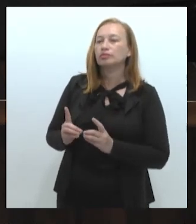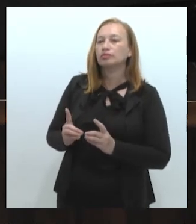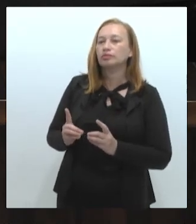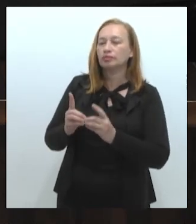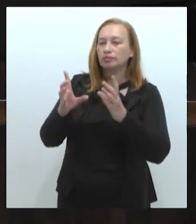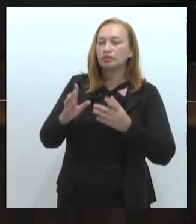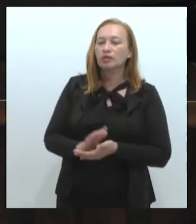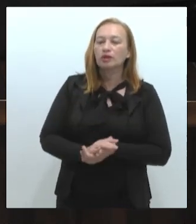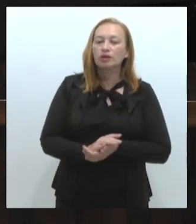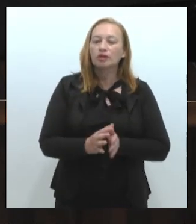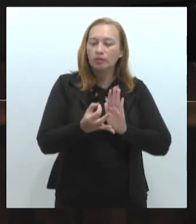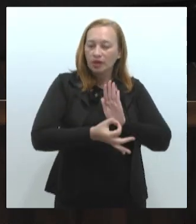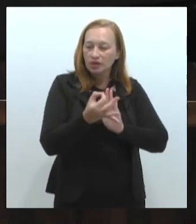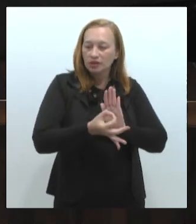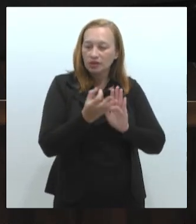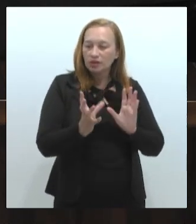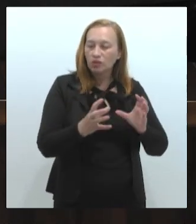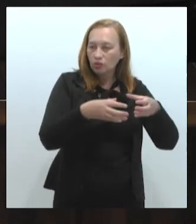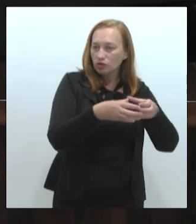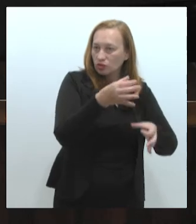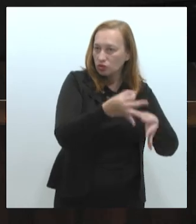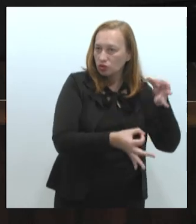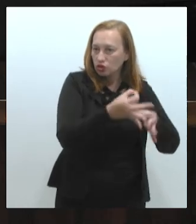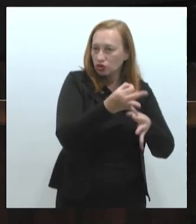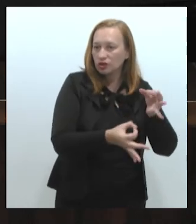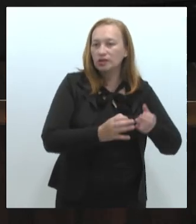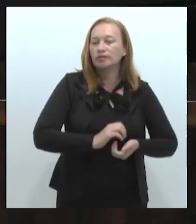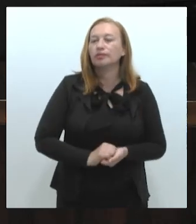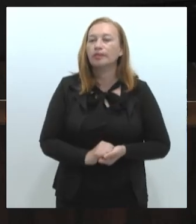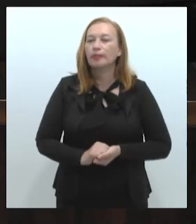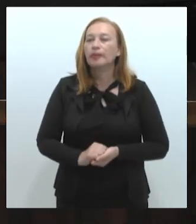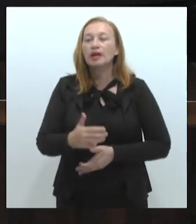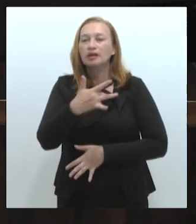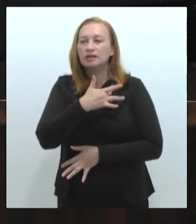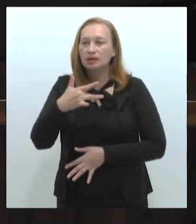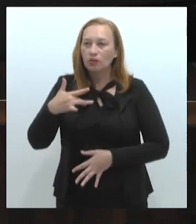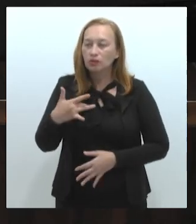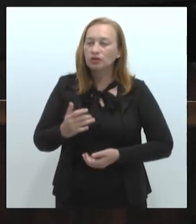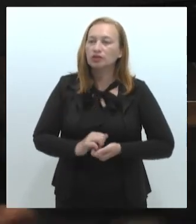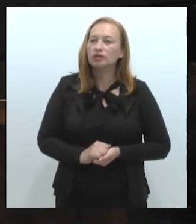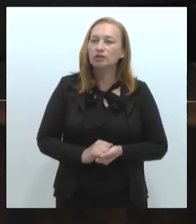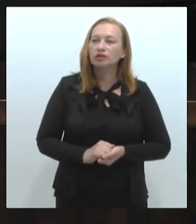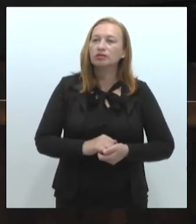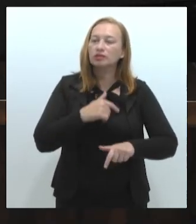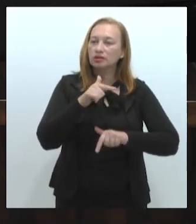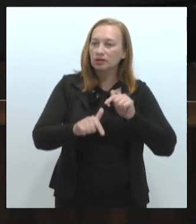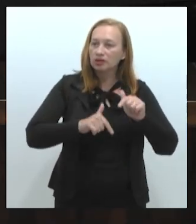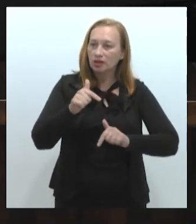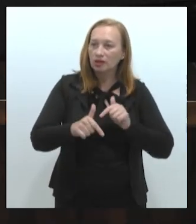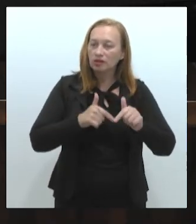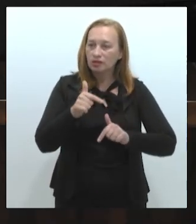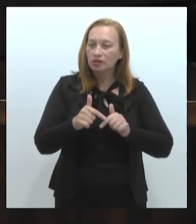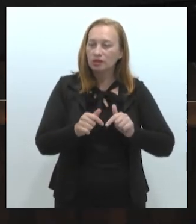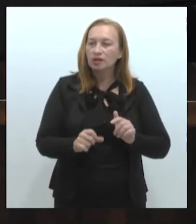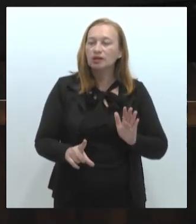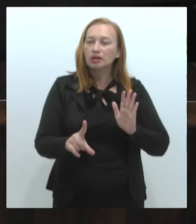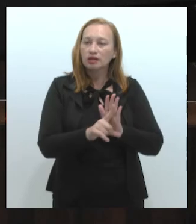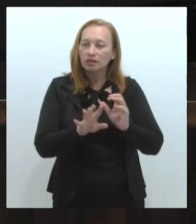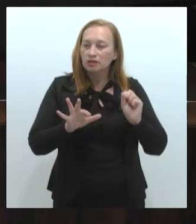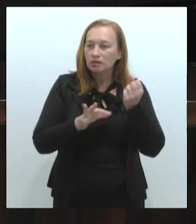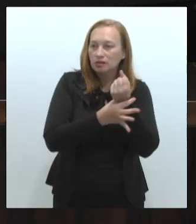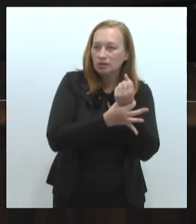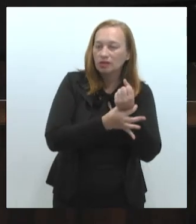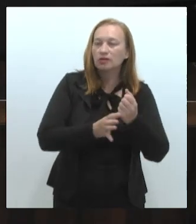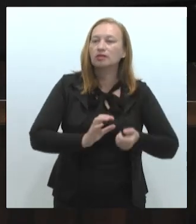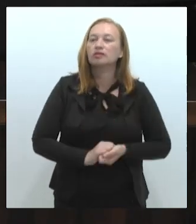de pareceres das comissões Constituição e Justiça, de Saúde, de Trabalho, Legislação Social e Seguridade